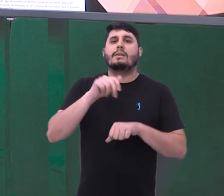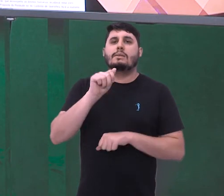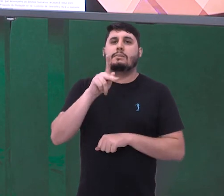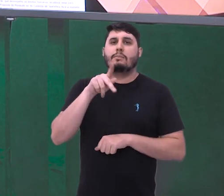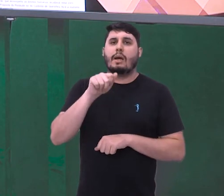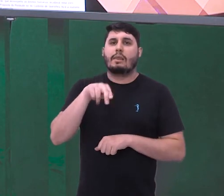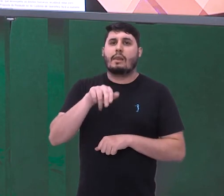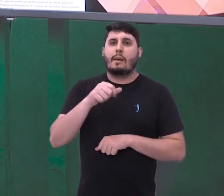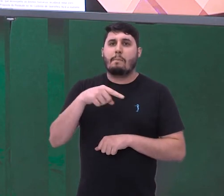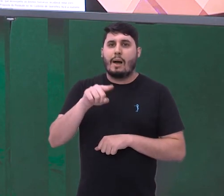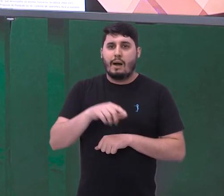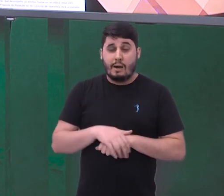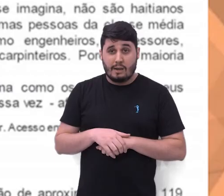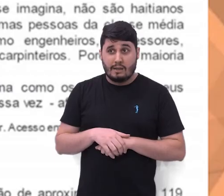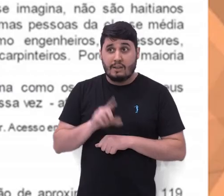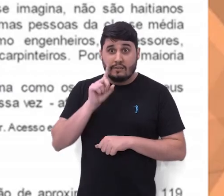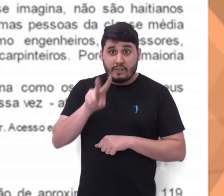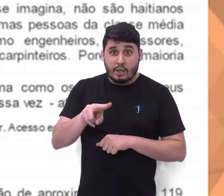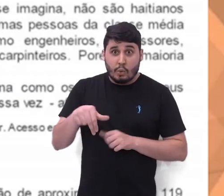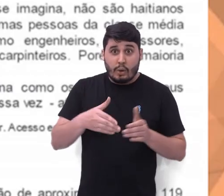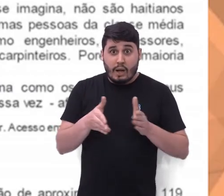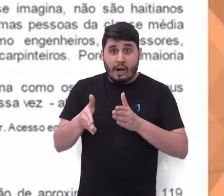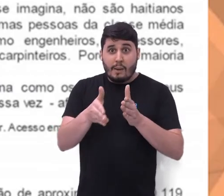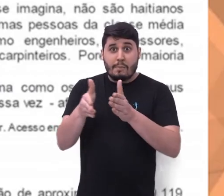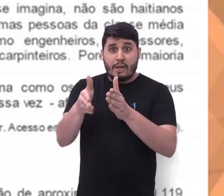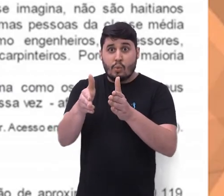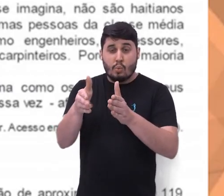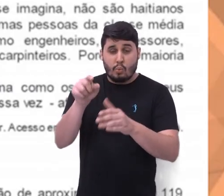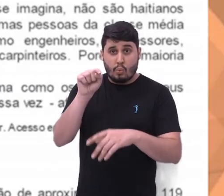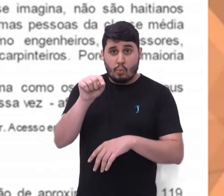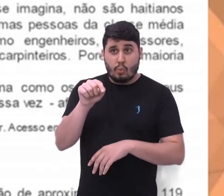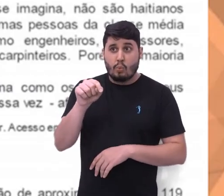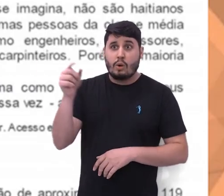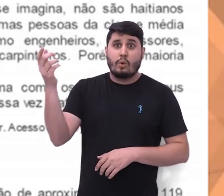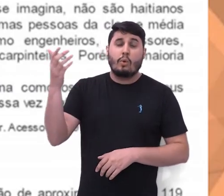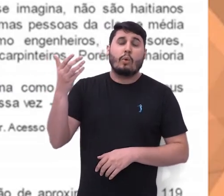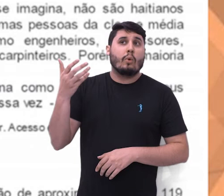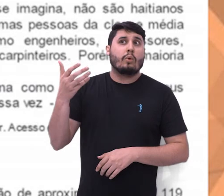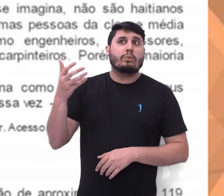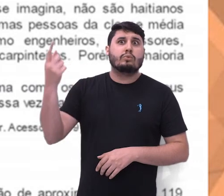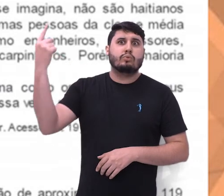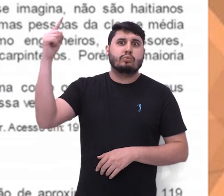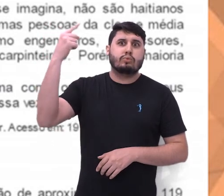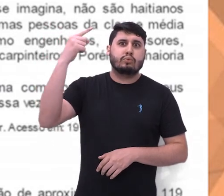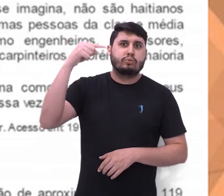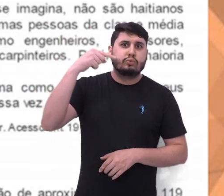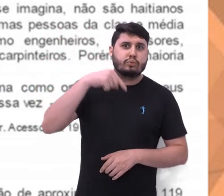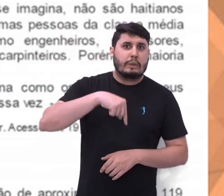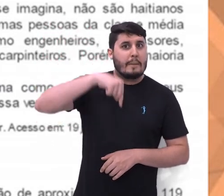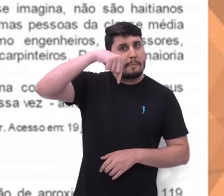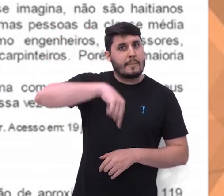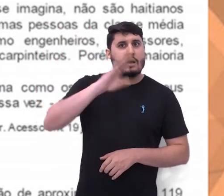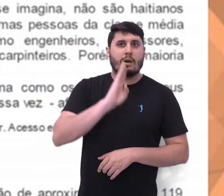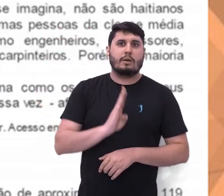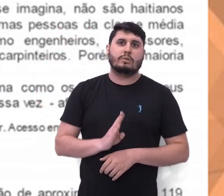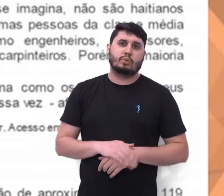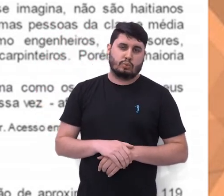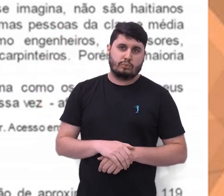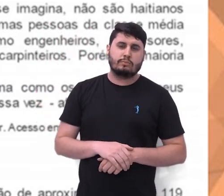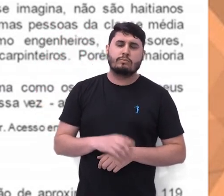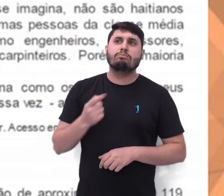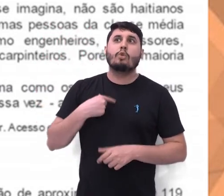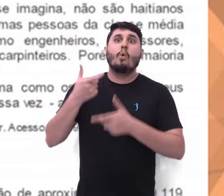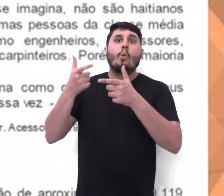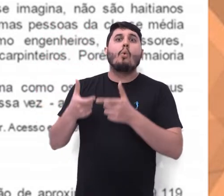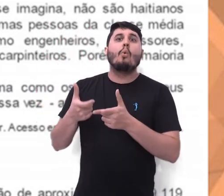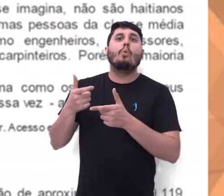Panamá, Quito, Colômbia. Tá vendo aqui o caminho que eles têm feito? Brasileia, Porto Velho. Isso aqui, eles chegando aqui,